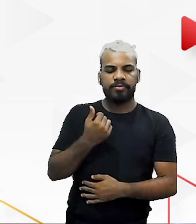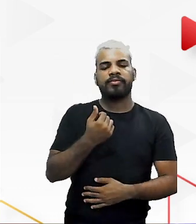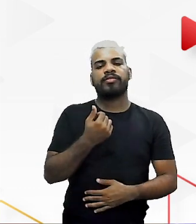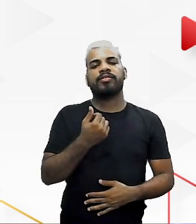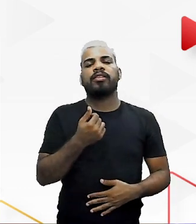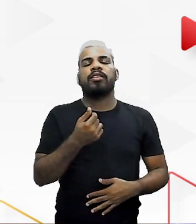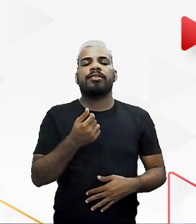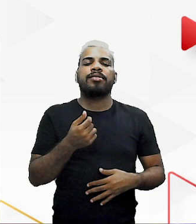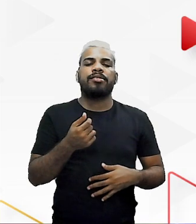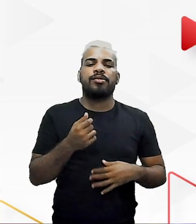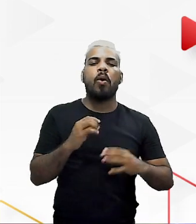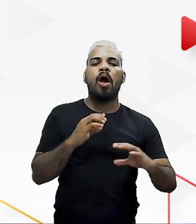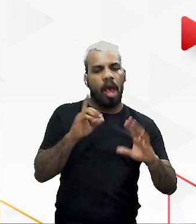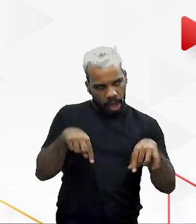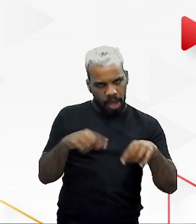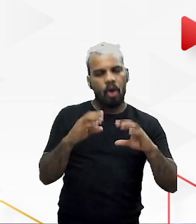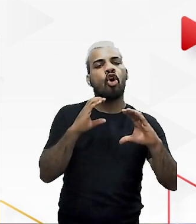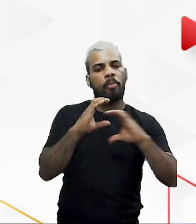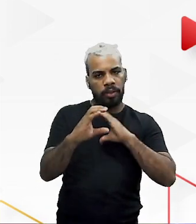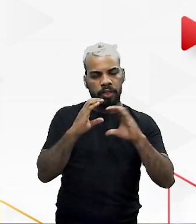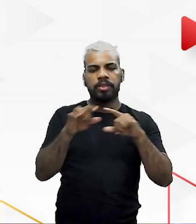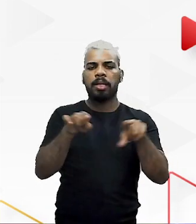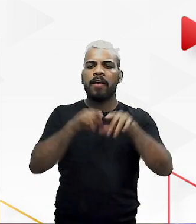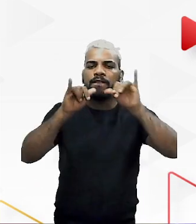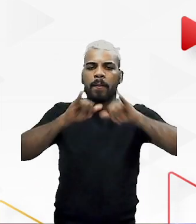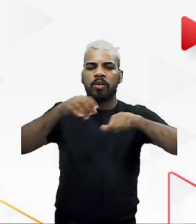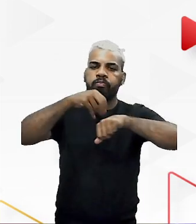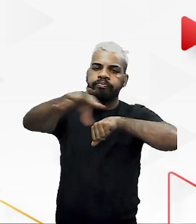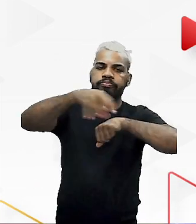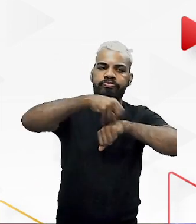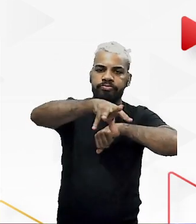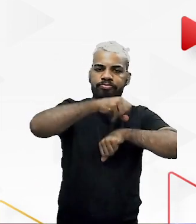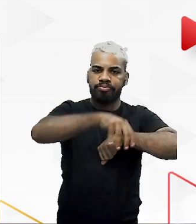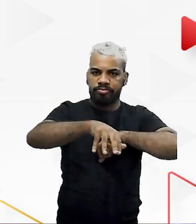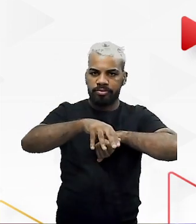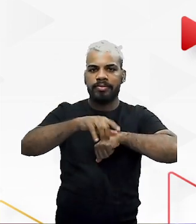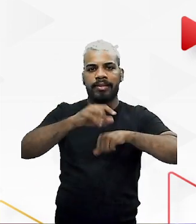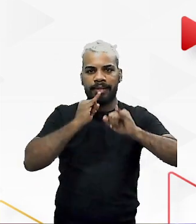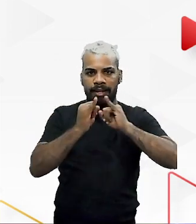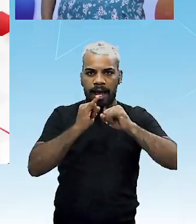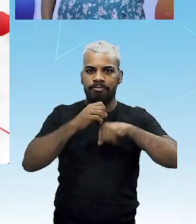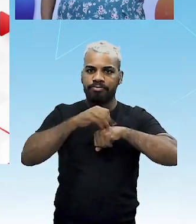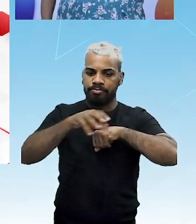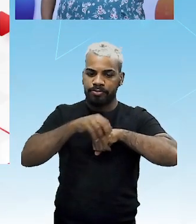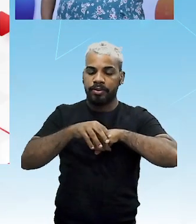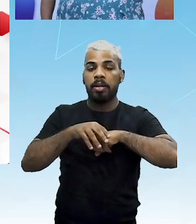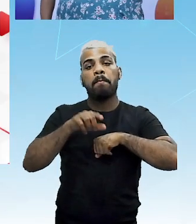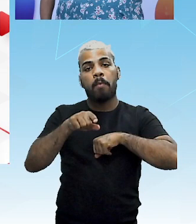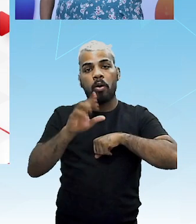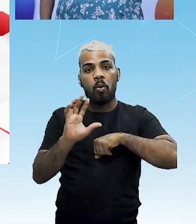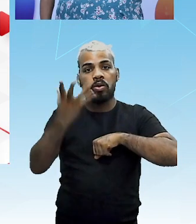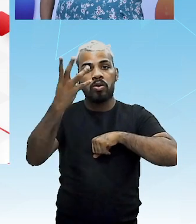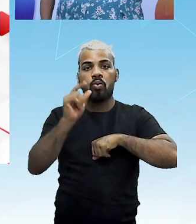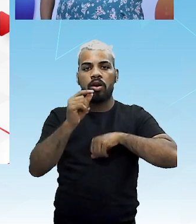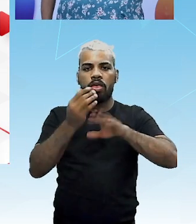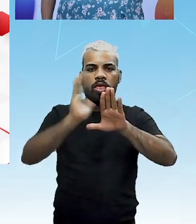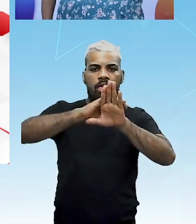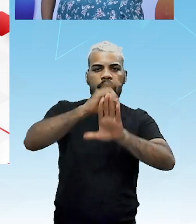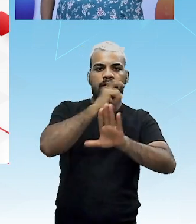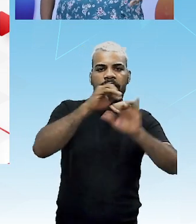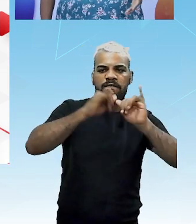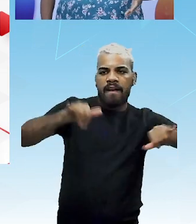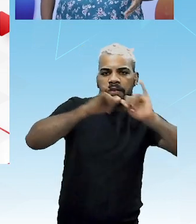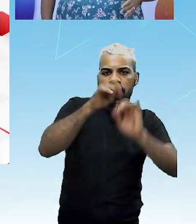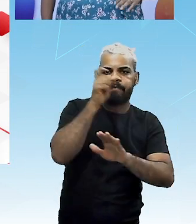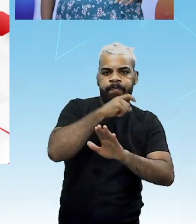meios de comunicação e de compartilhamento de informações digitais, eles são muito suscetíveis a fake news, a